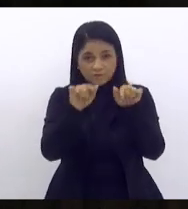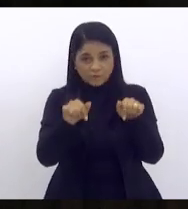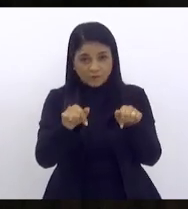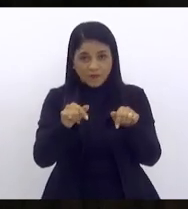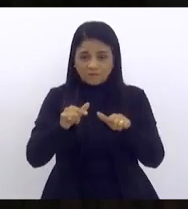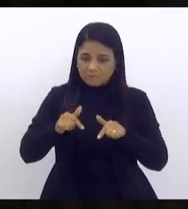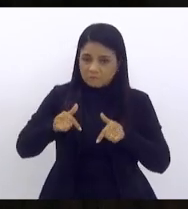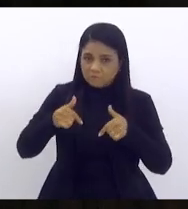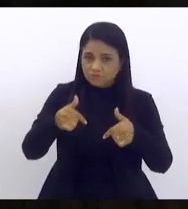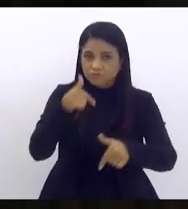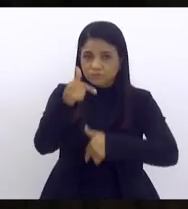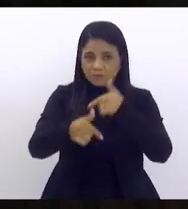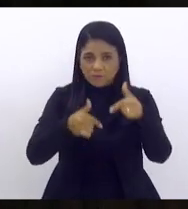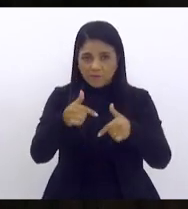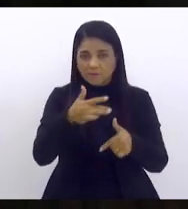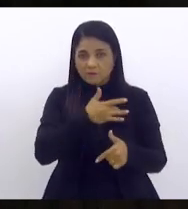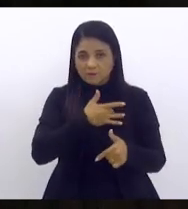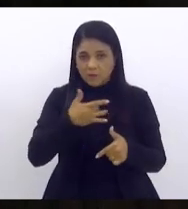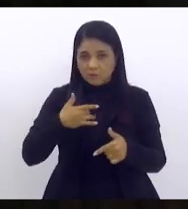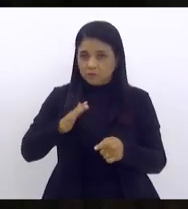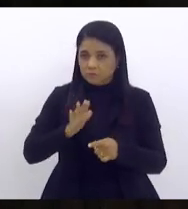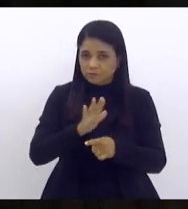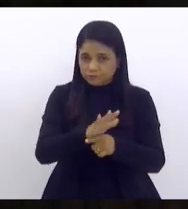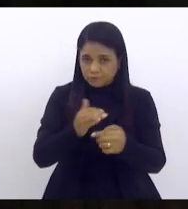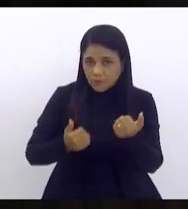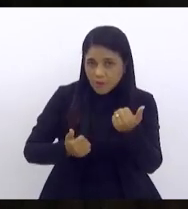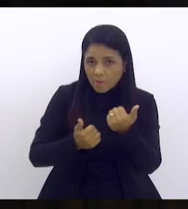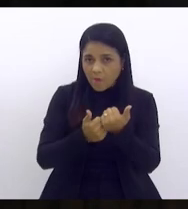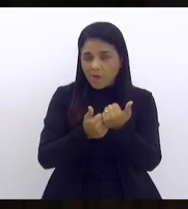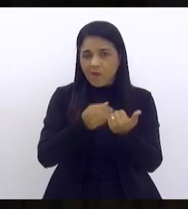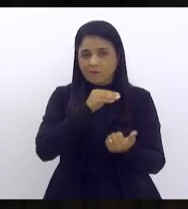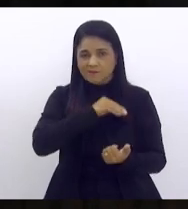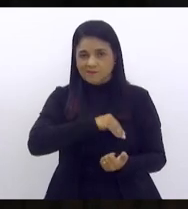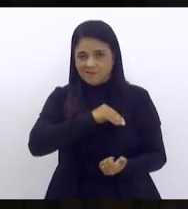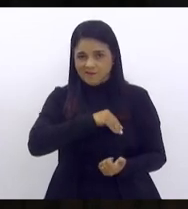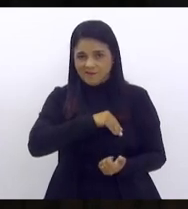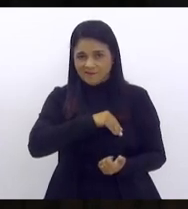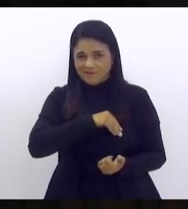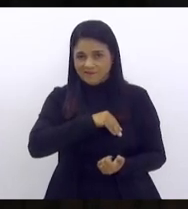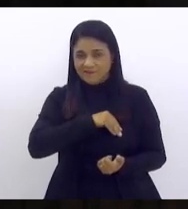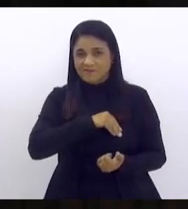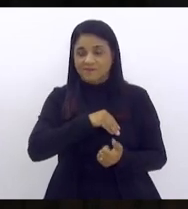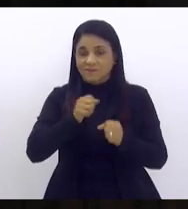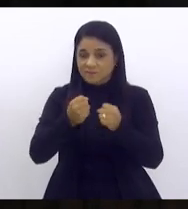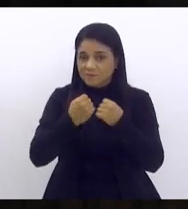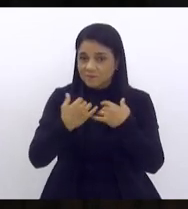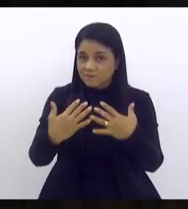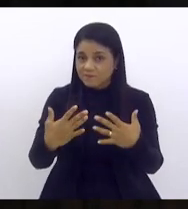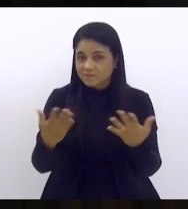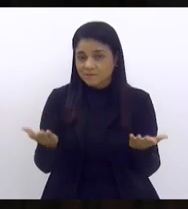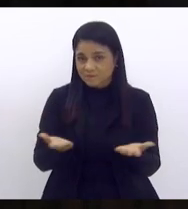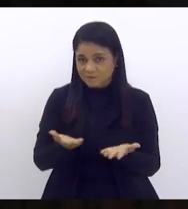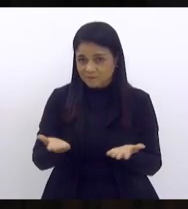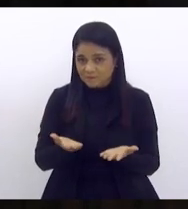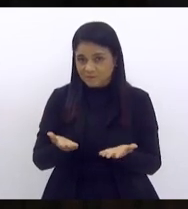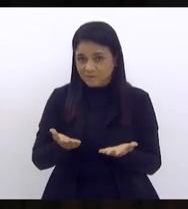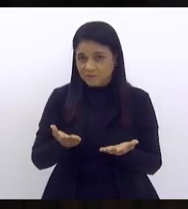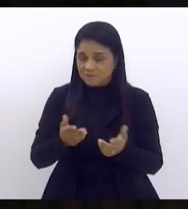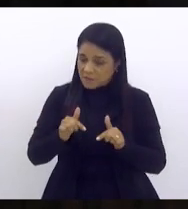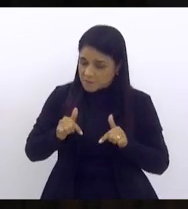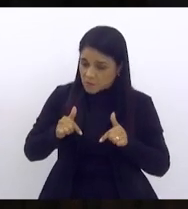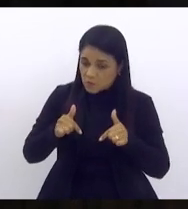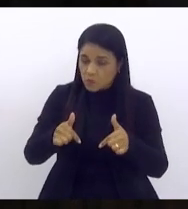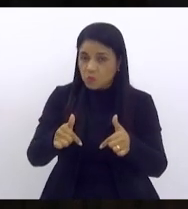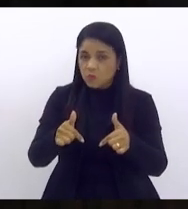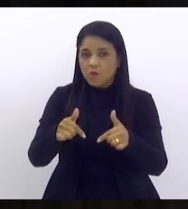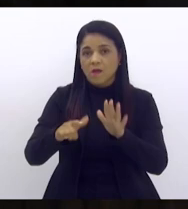saúde em todo o Estado do Rio de Janeiro. Então, a presente audiência pública se destina a dar efetividade